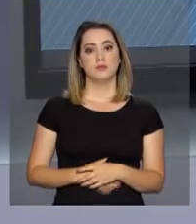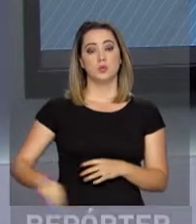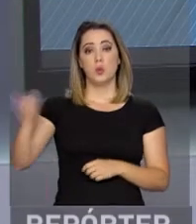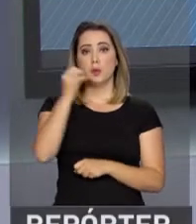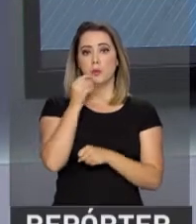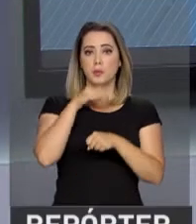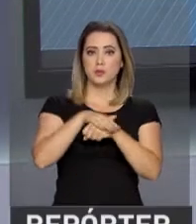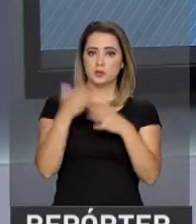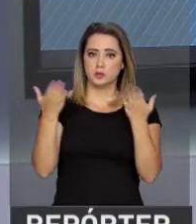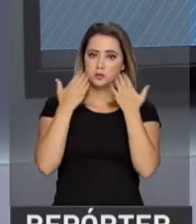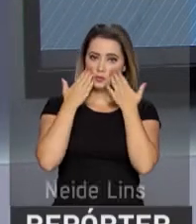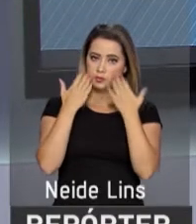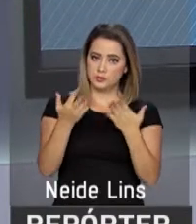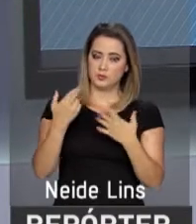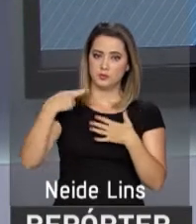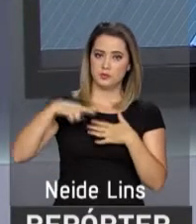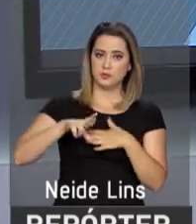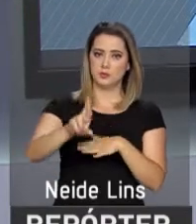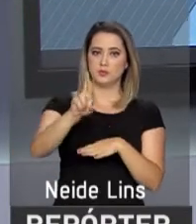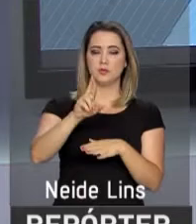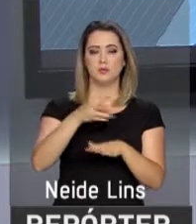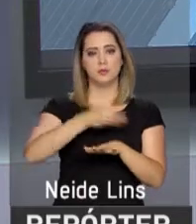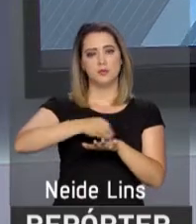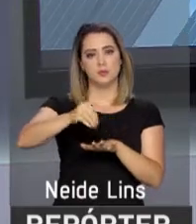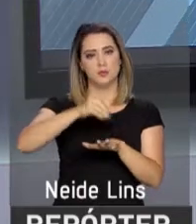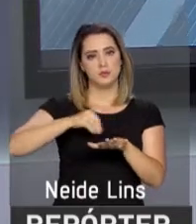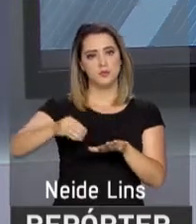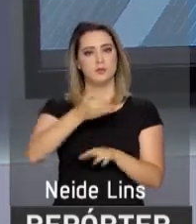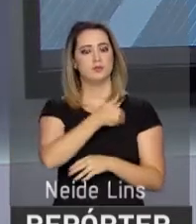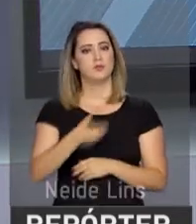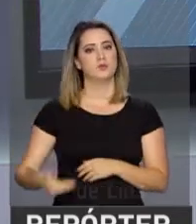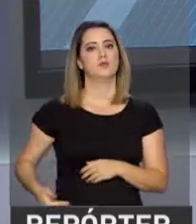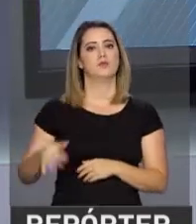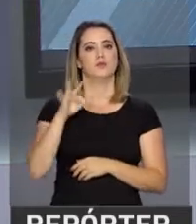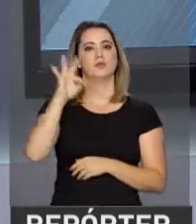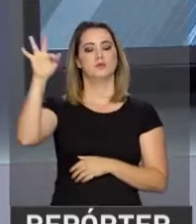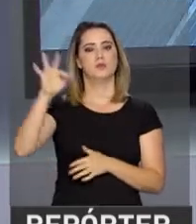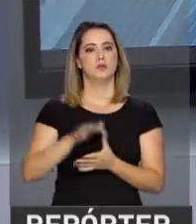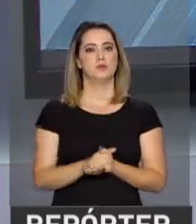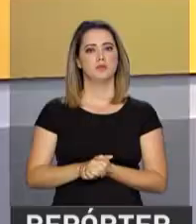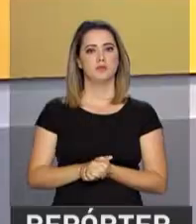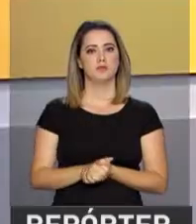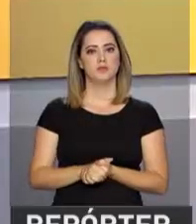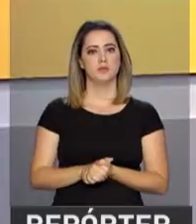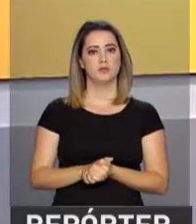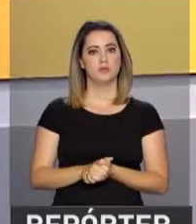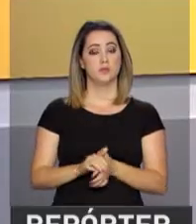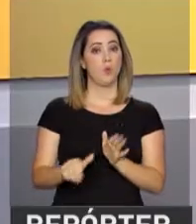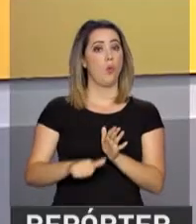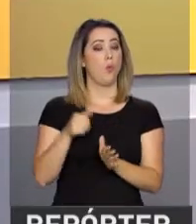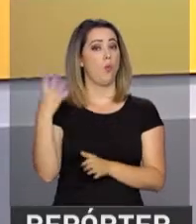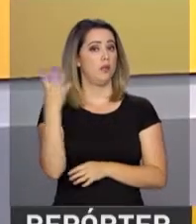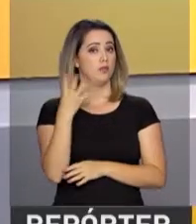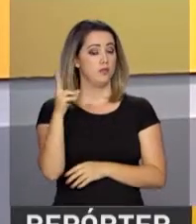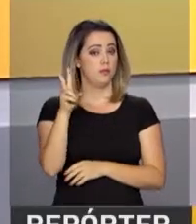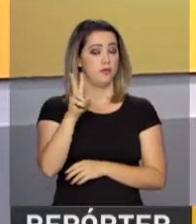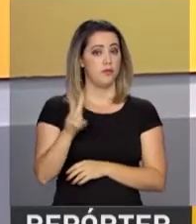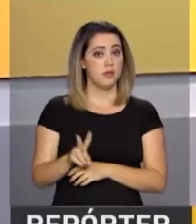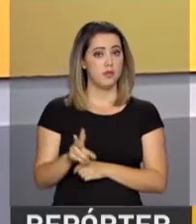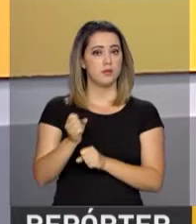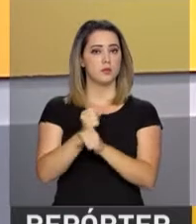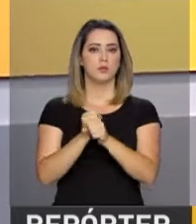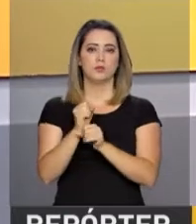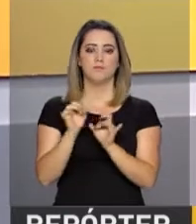Olá, boa noite. Começa agora mais uma edição do Repórter NBR com as notícias do governo federal. Pela quarta vez no ano,